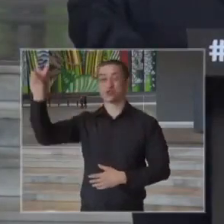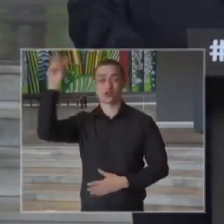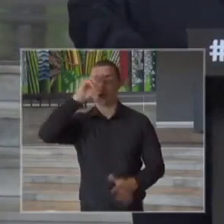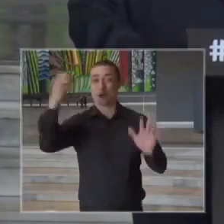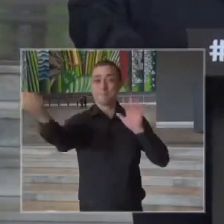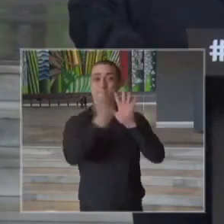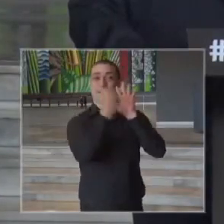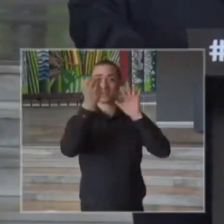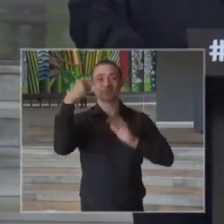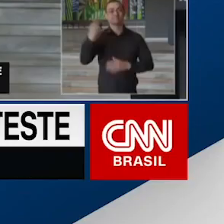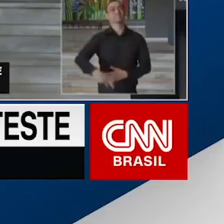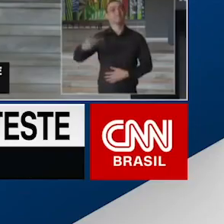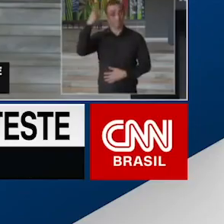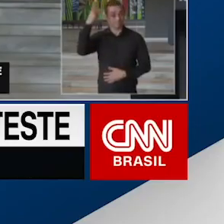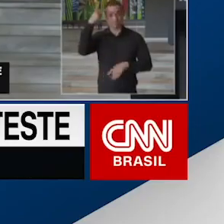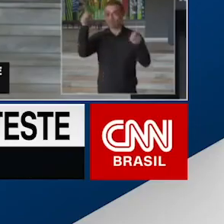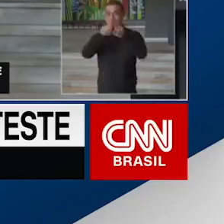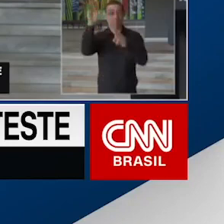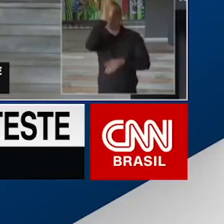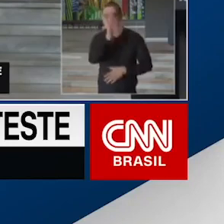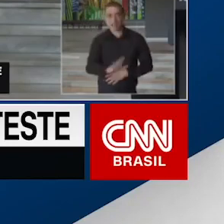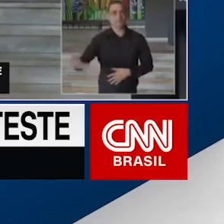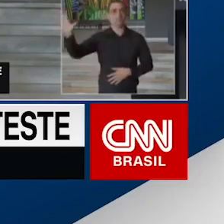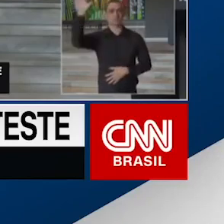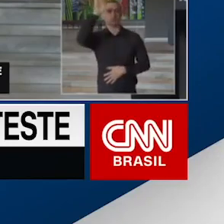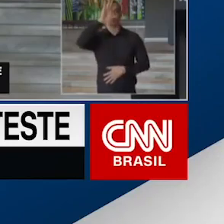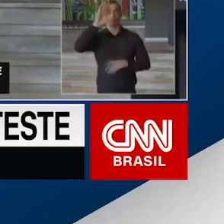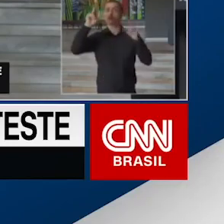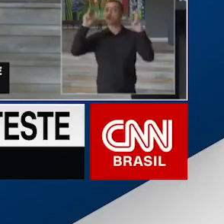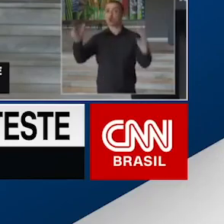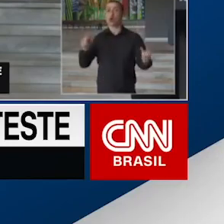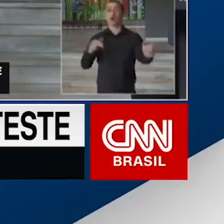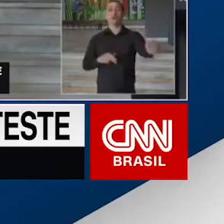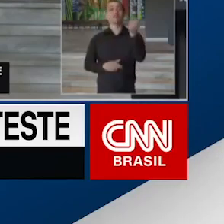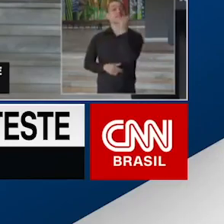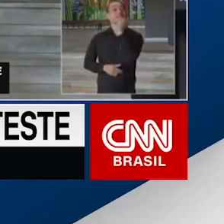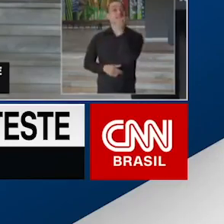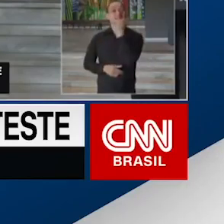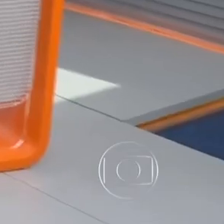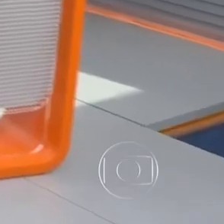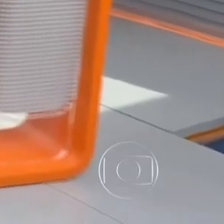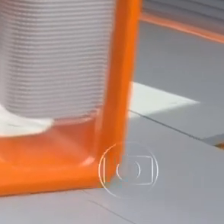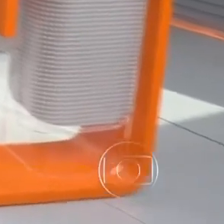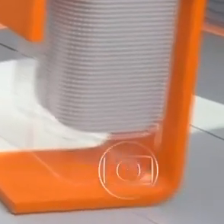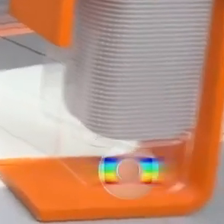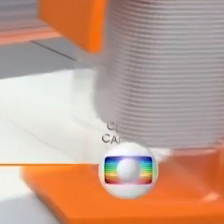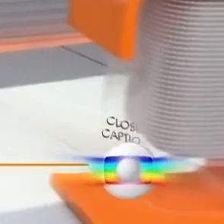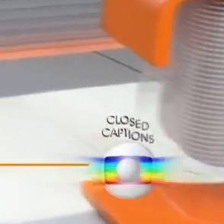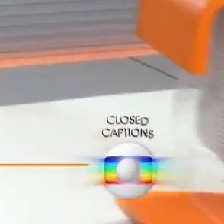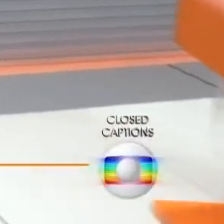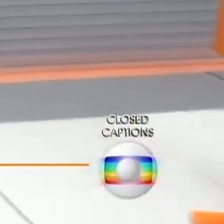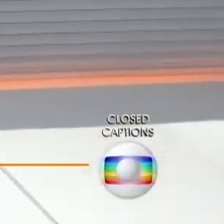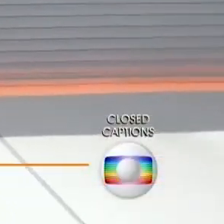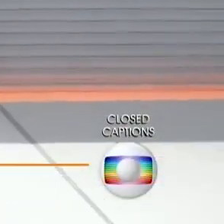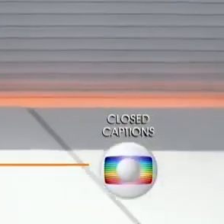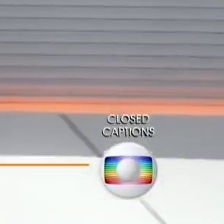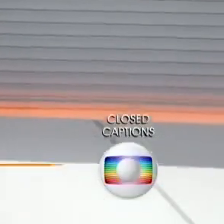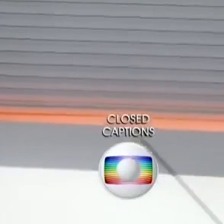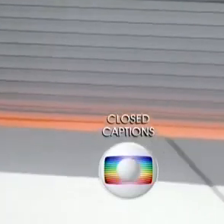São Paulo e para o Brasil Assim como para a ciência Mundial Governador João Dória